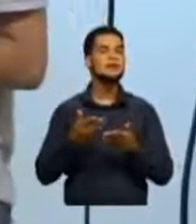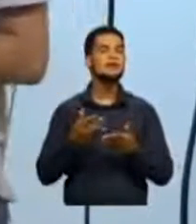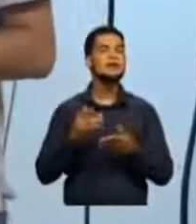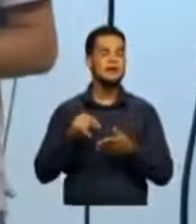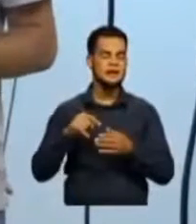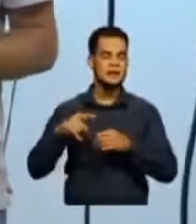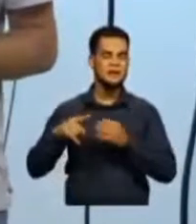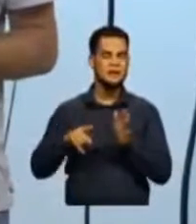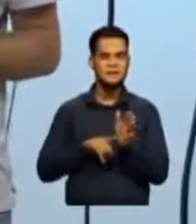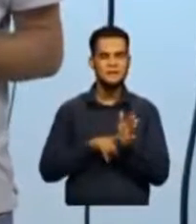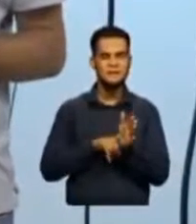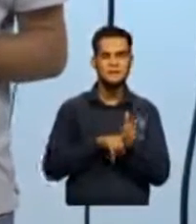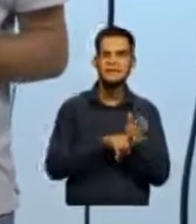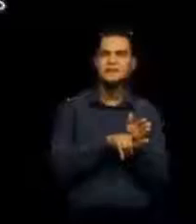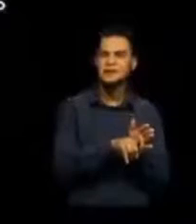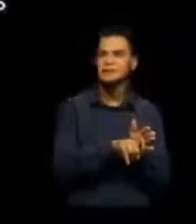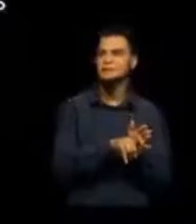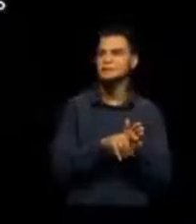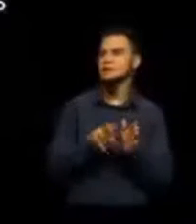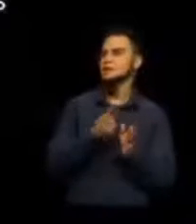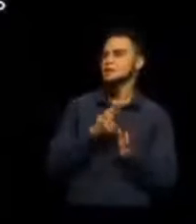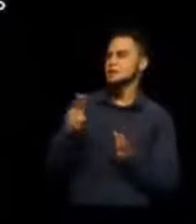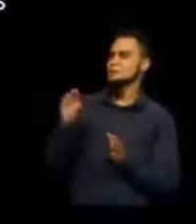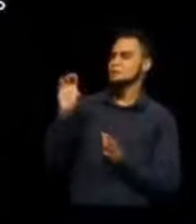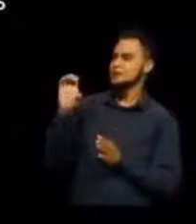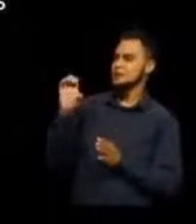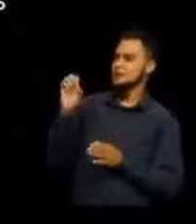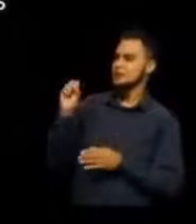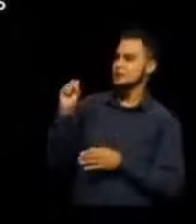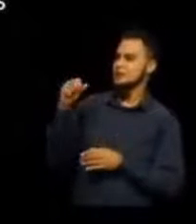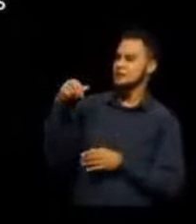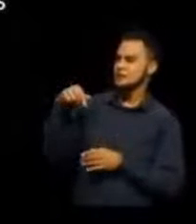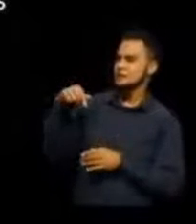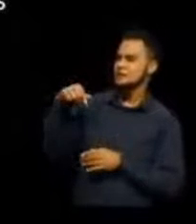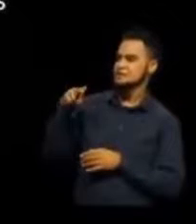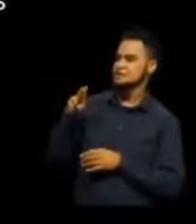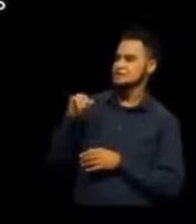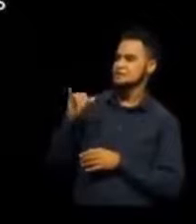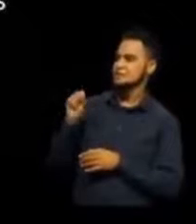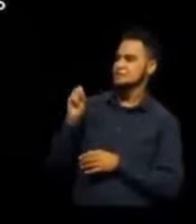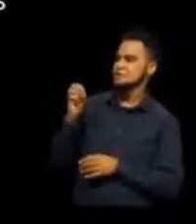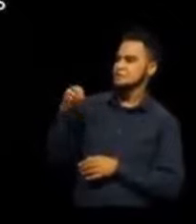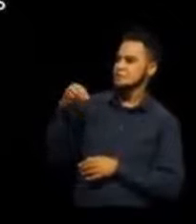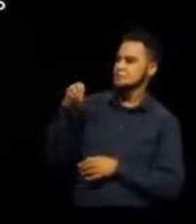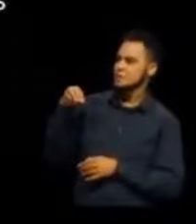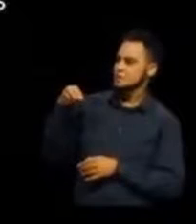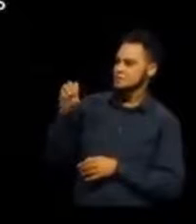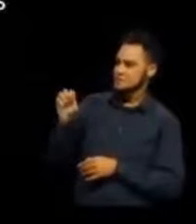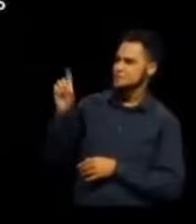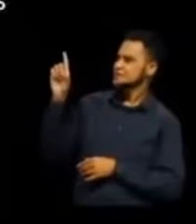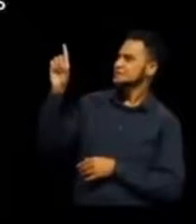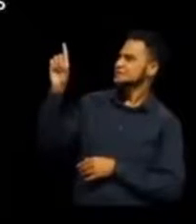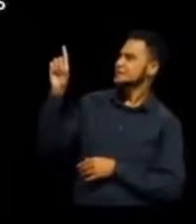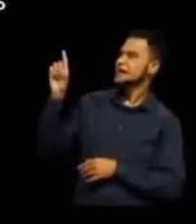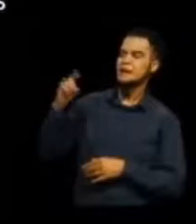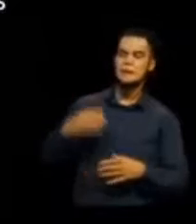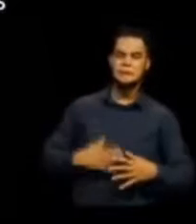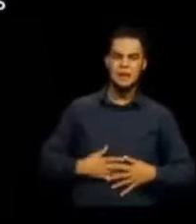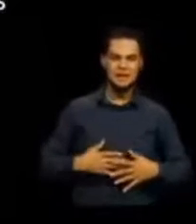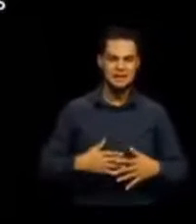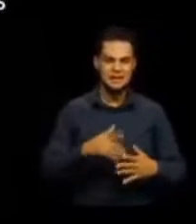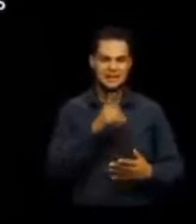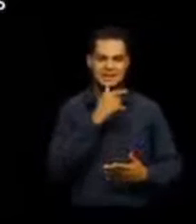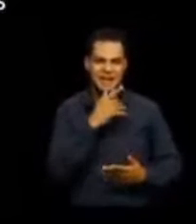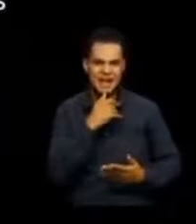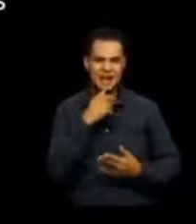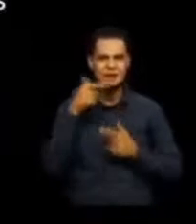o Schistossoma monsoni, que vai causar a esquistossomose. Xistose, barriga d'água, são